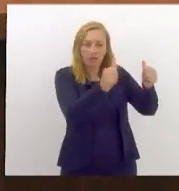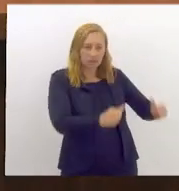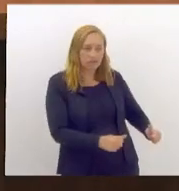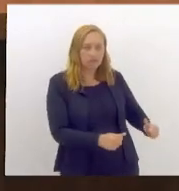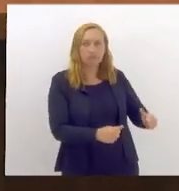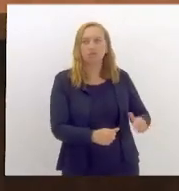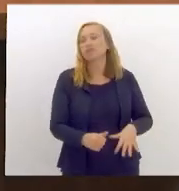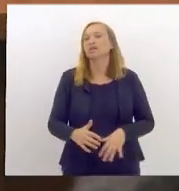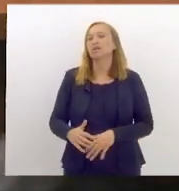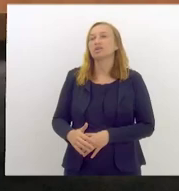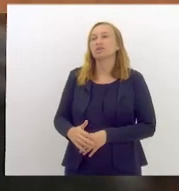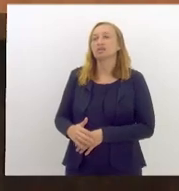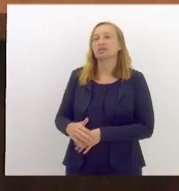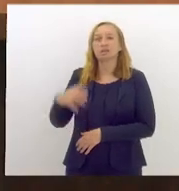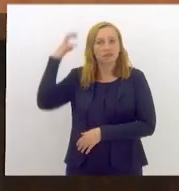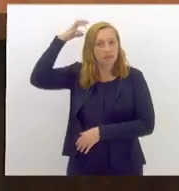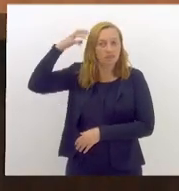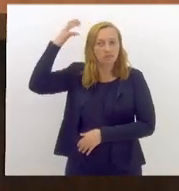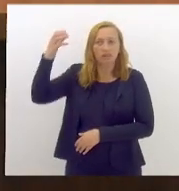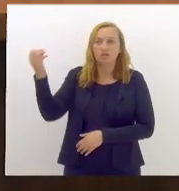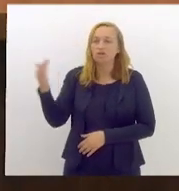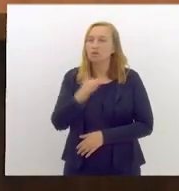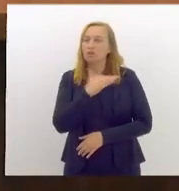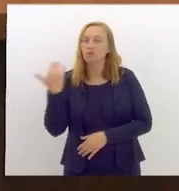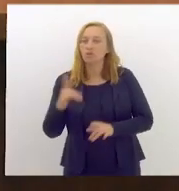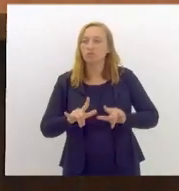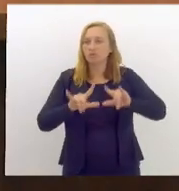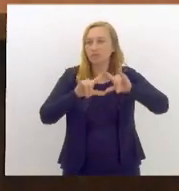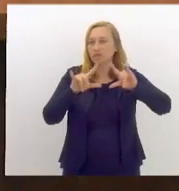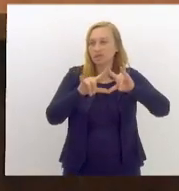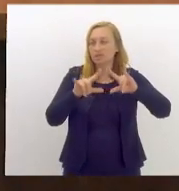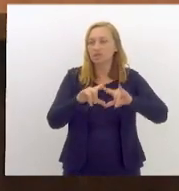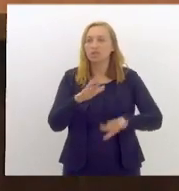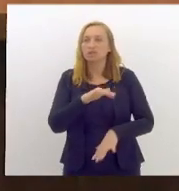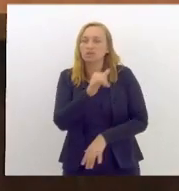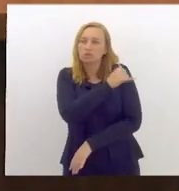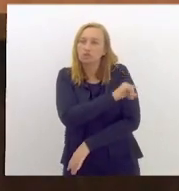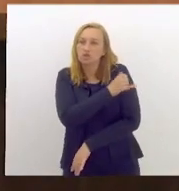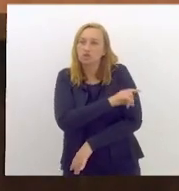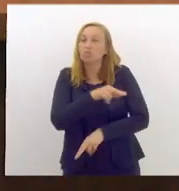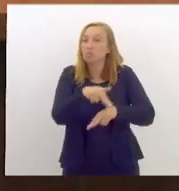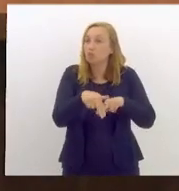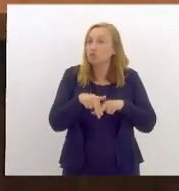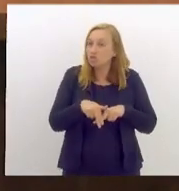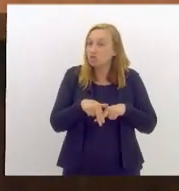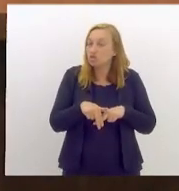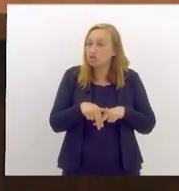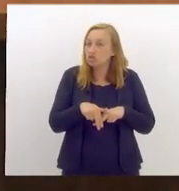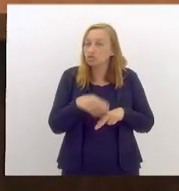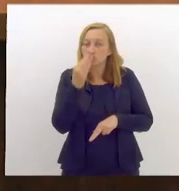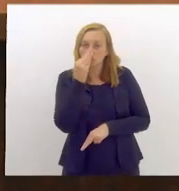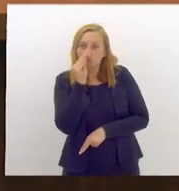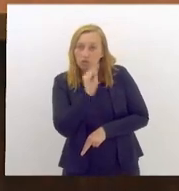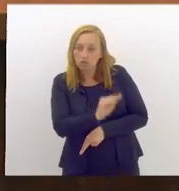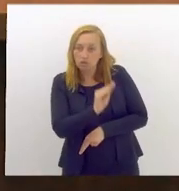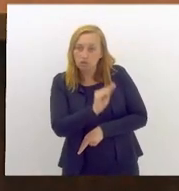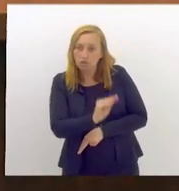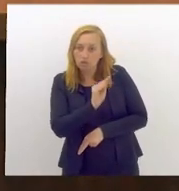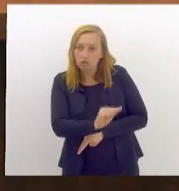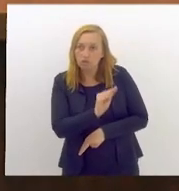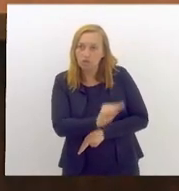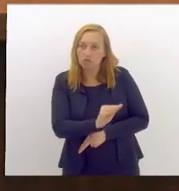Franco essa que foi assassinada pelas milícias do Rio de Janeiro que é motivo de um deputado